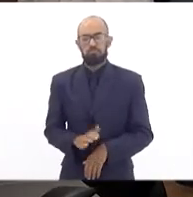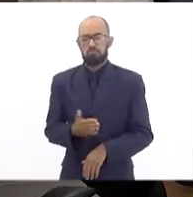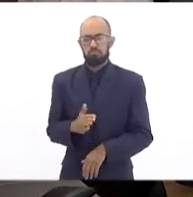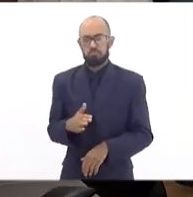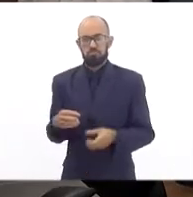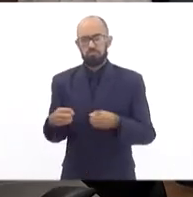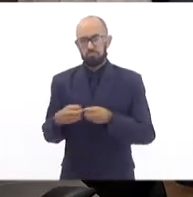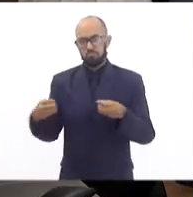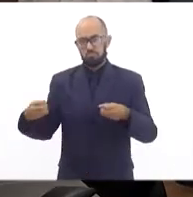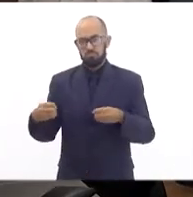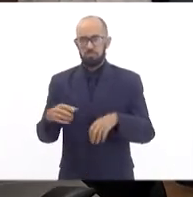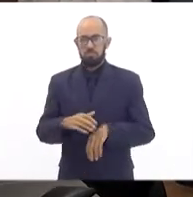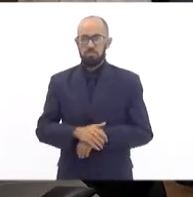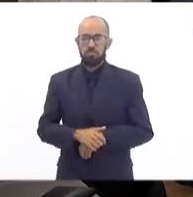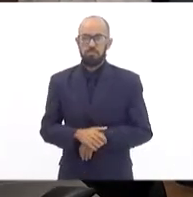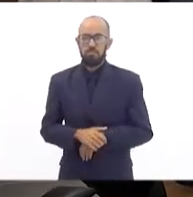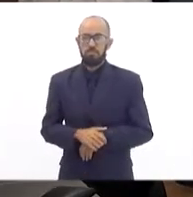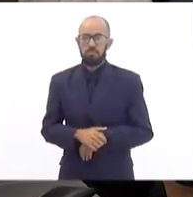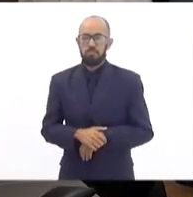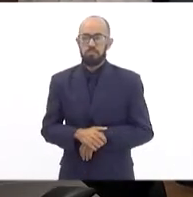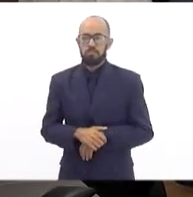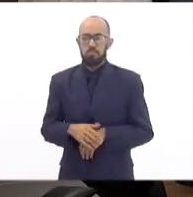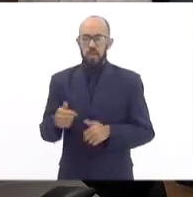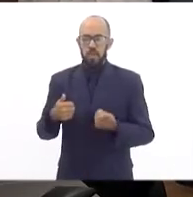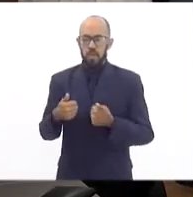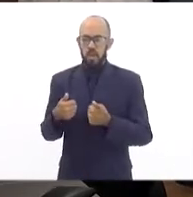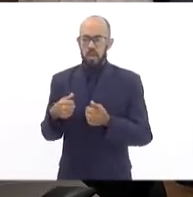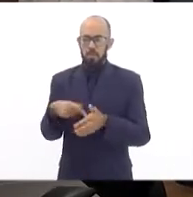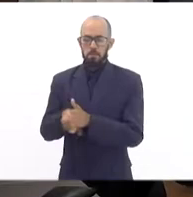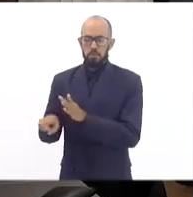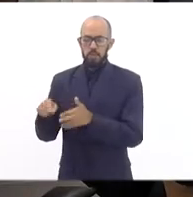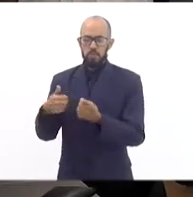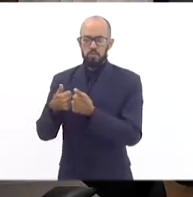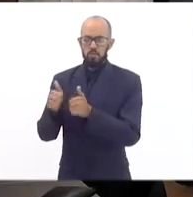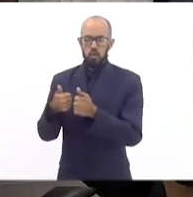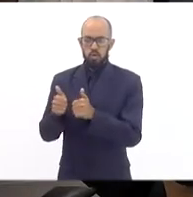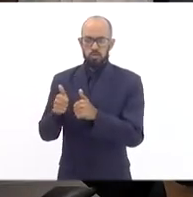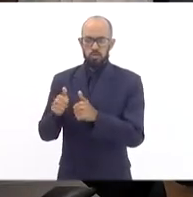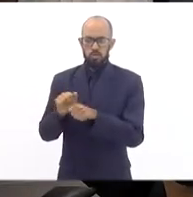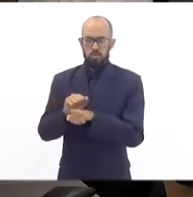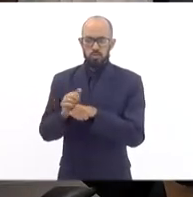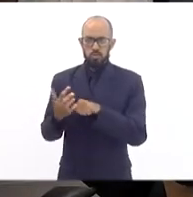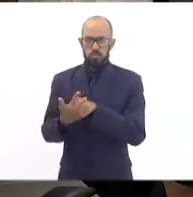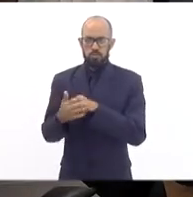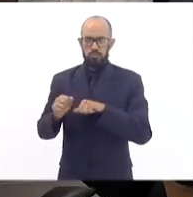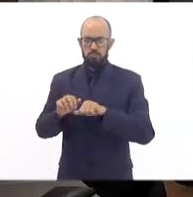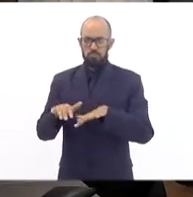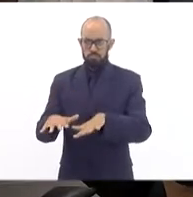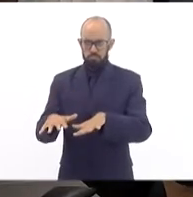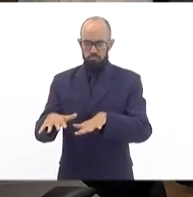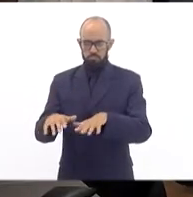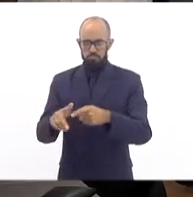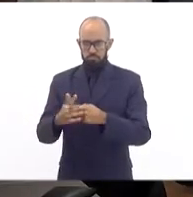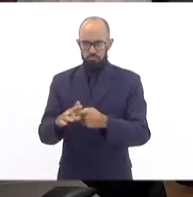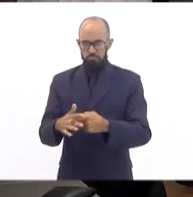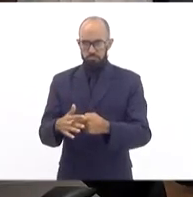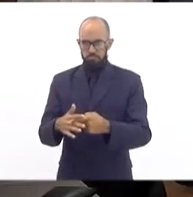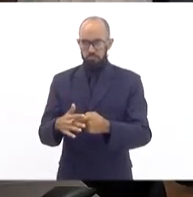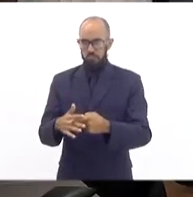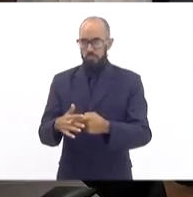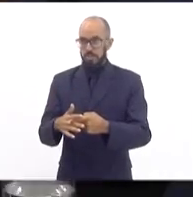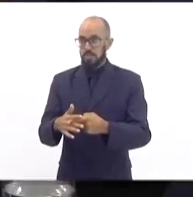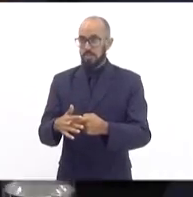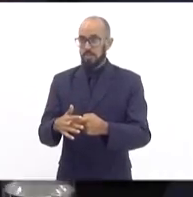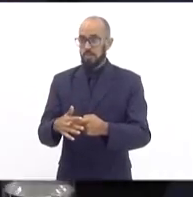Relativamente perto. Bom, esse ônibus, no período da pandemia, ele teve reajuste? Também